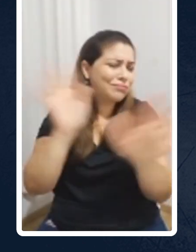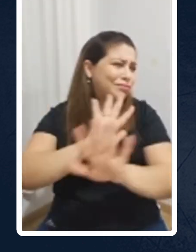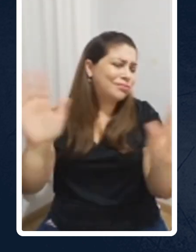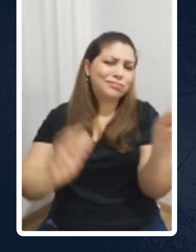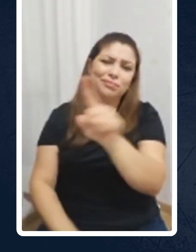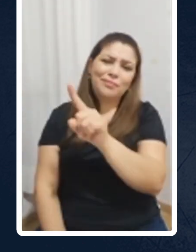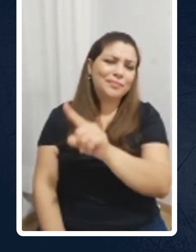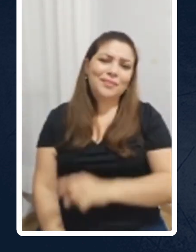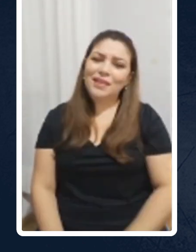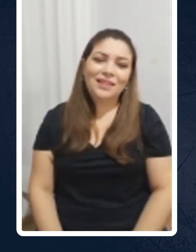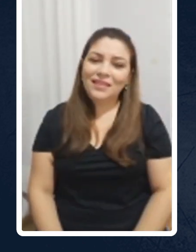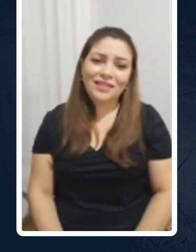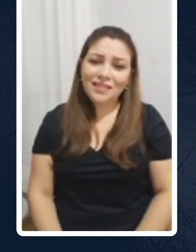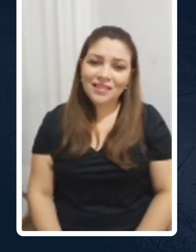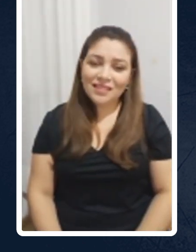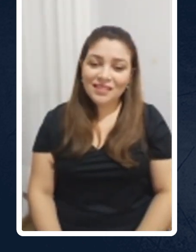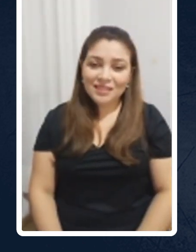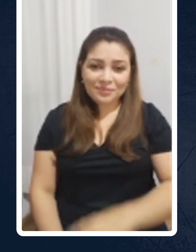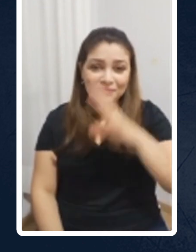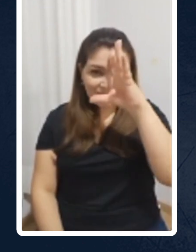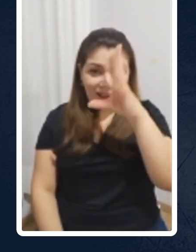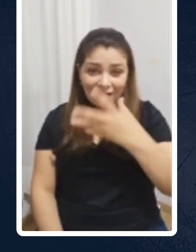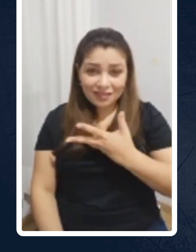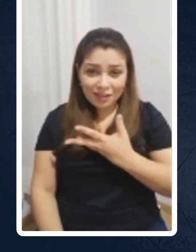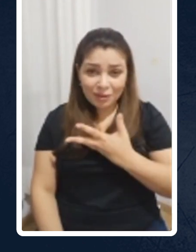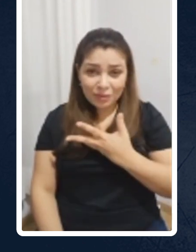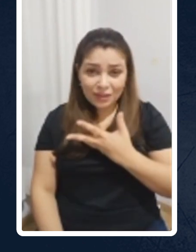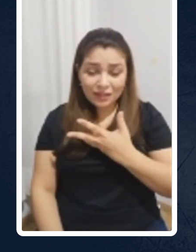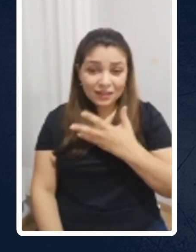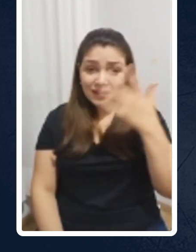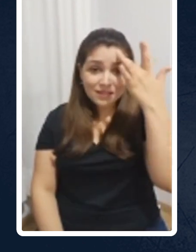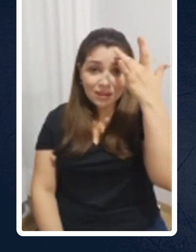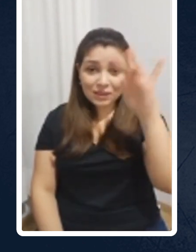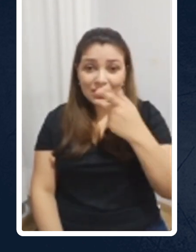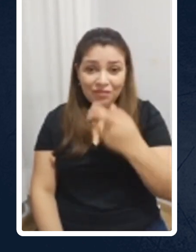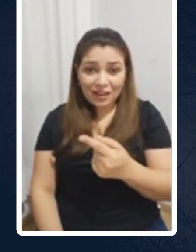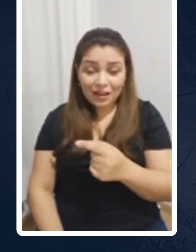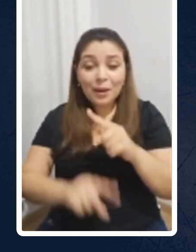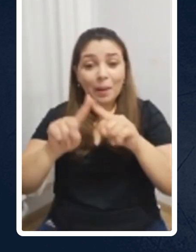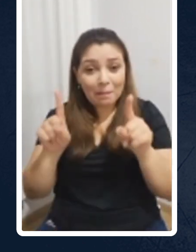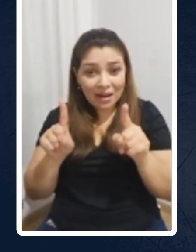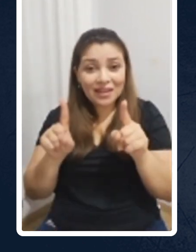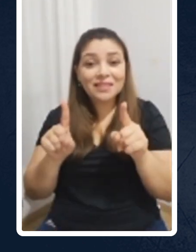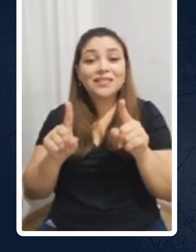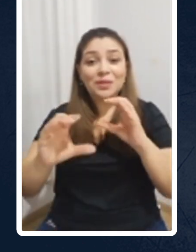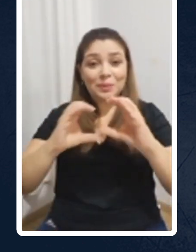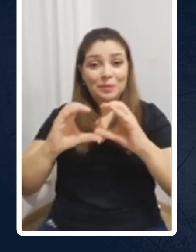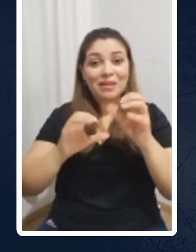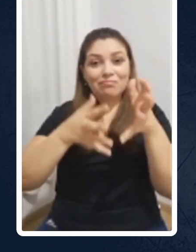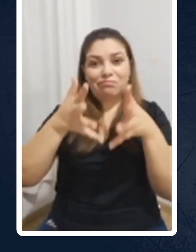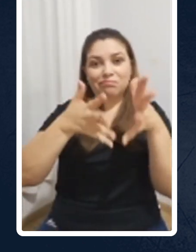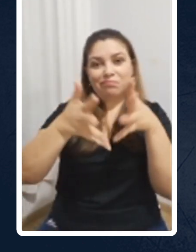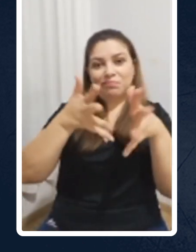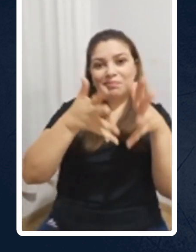A primeira coisa é que a Débora não sabia falar e falava, claro, isso aí a Janaína ensinou para ela,